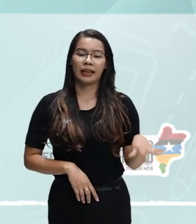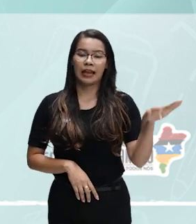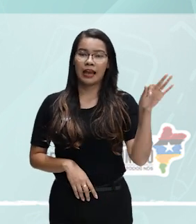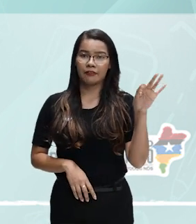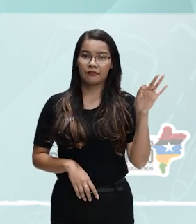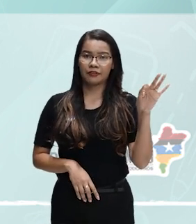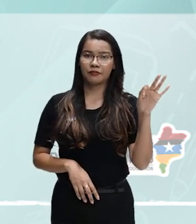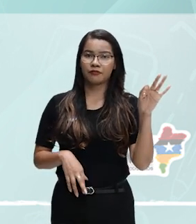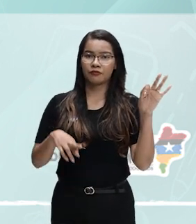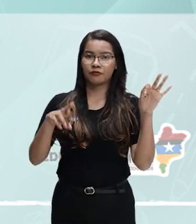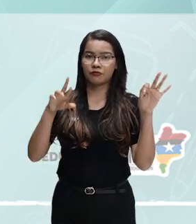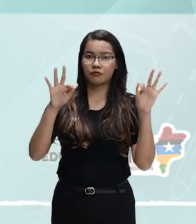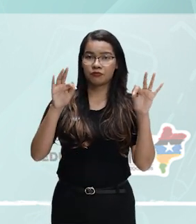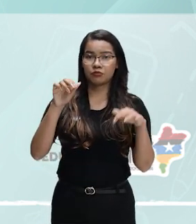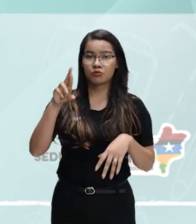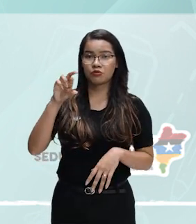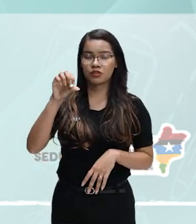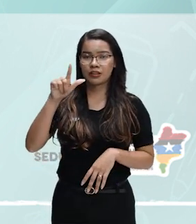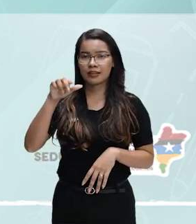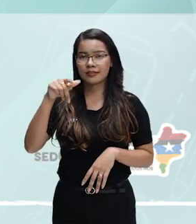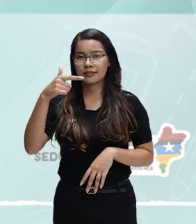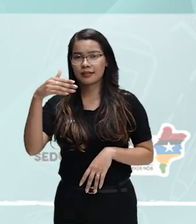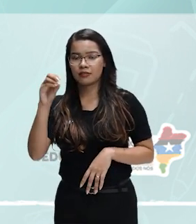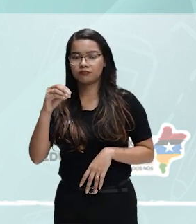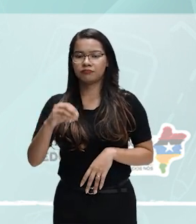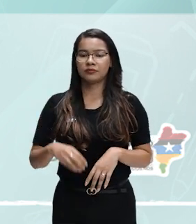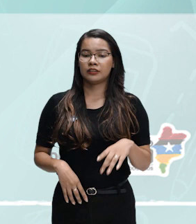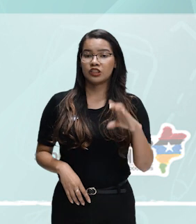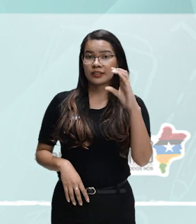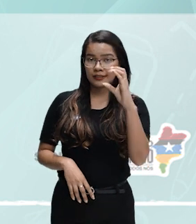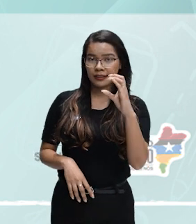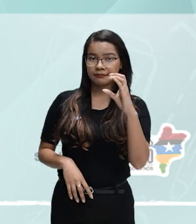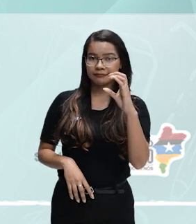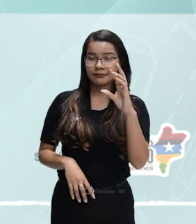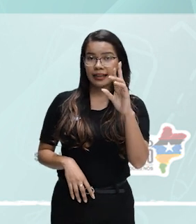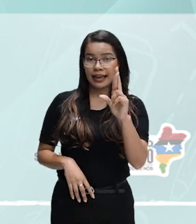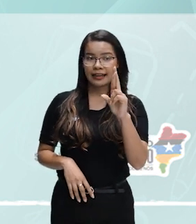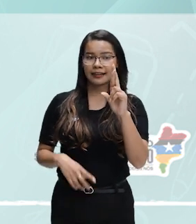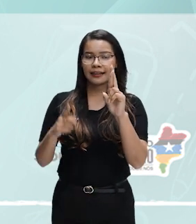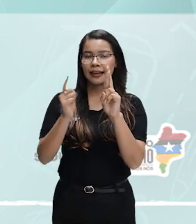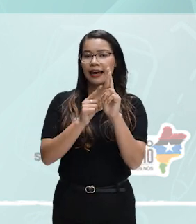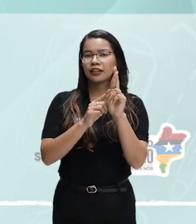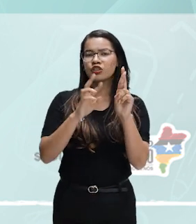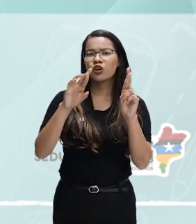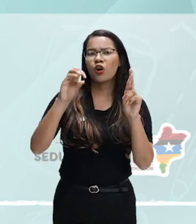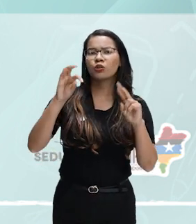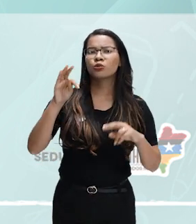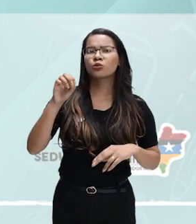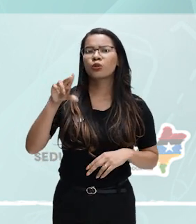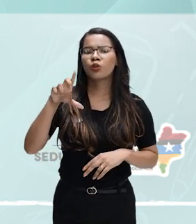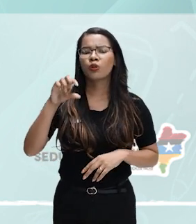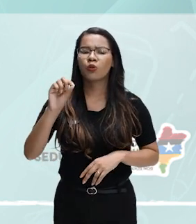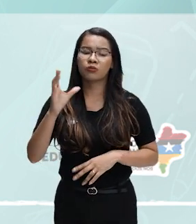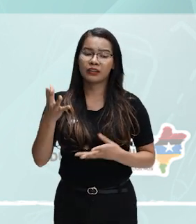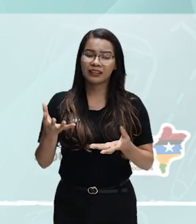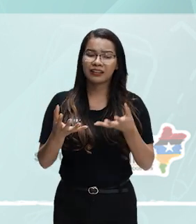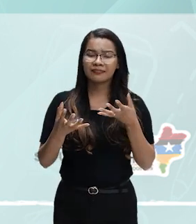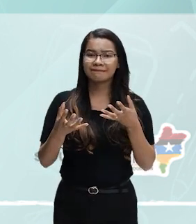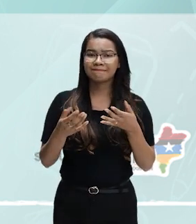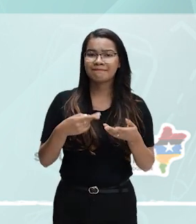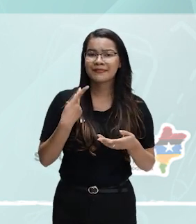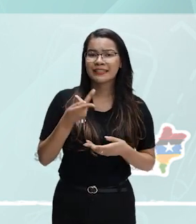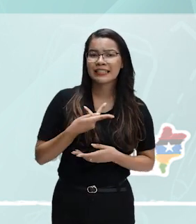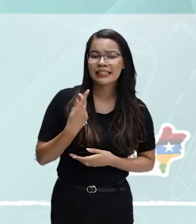da rotulação, considera-se que o próprio Estado, as instituições governamentais, elas já agem de forma